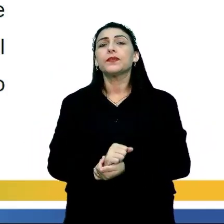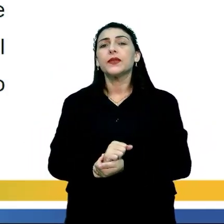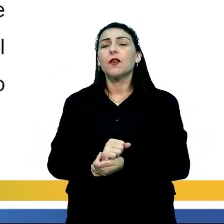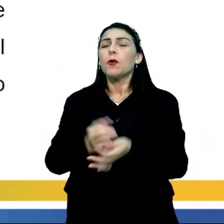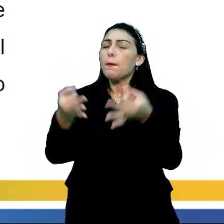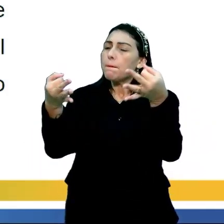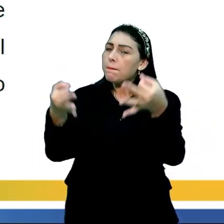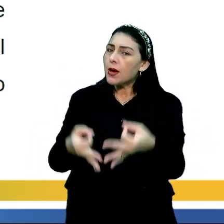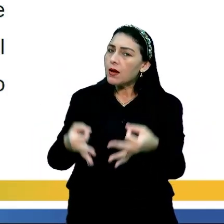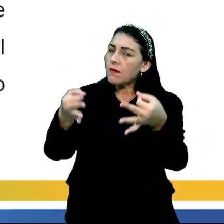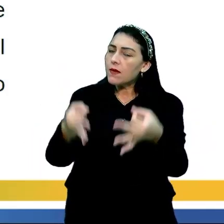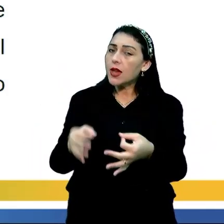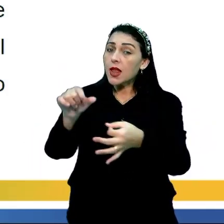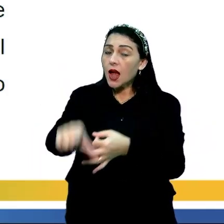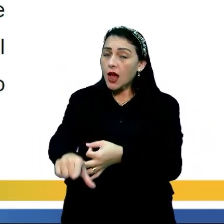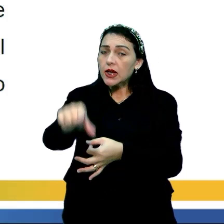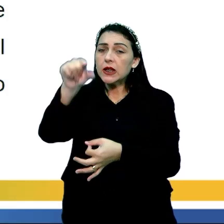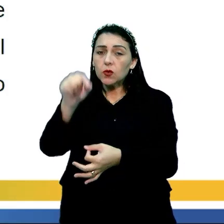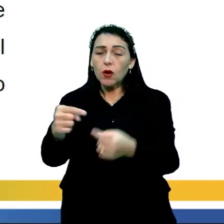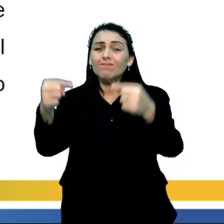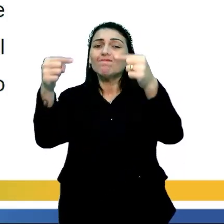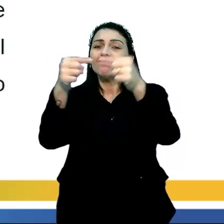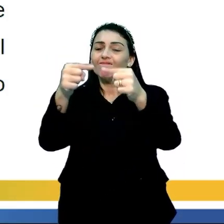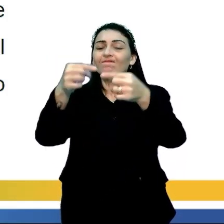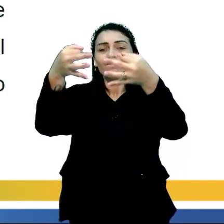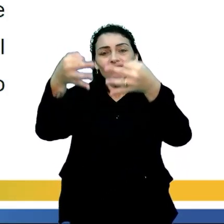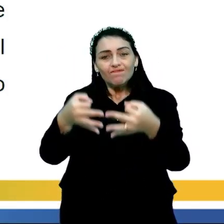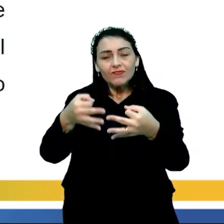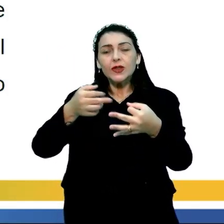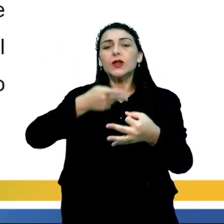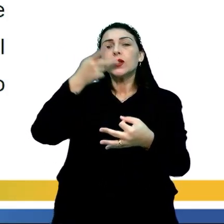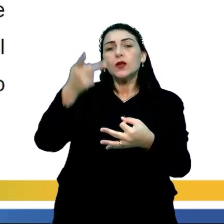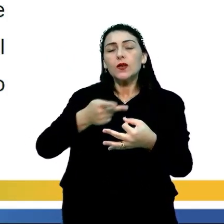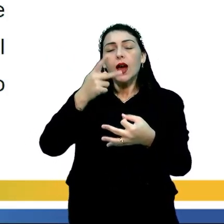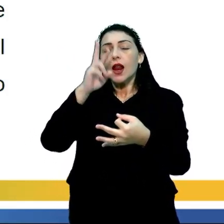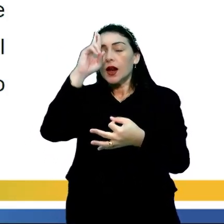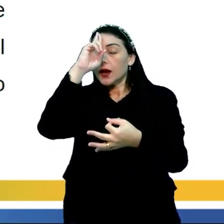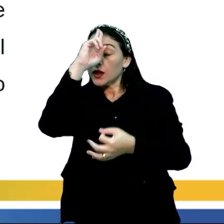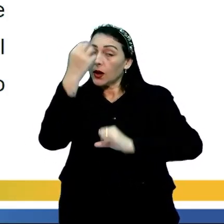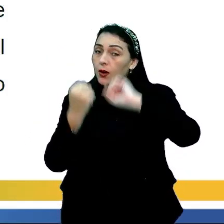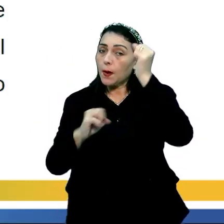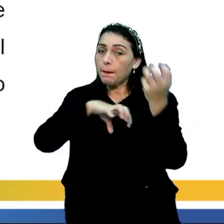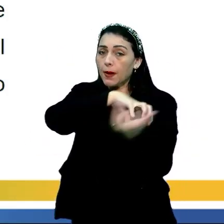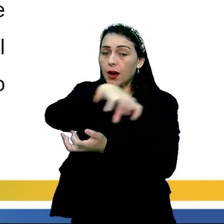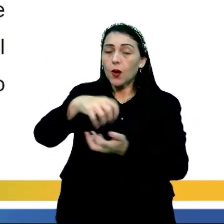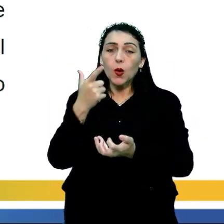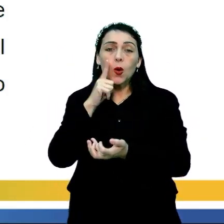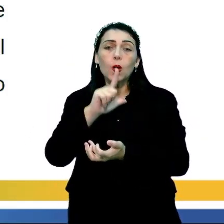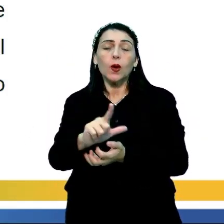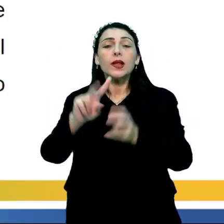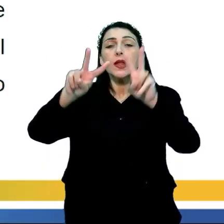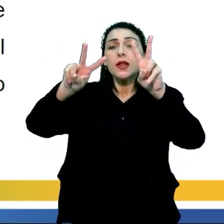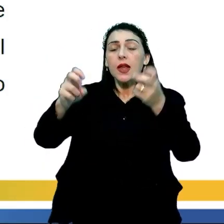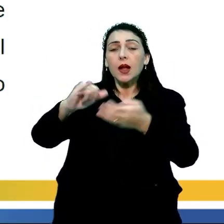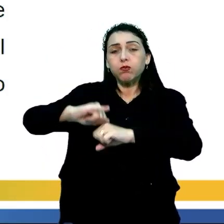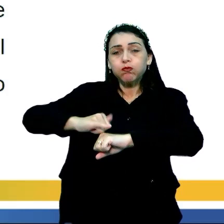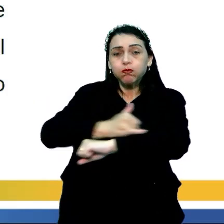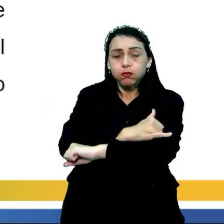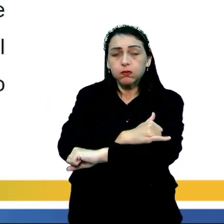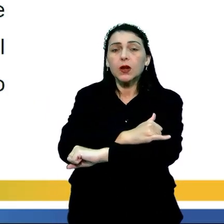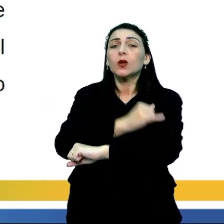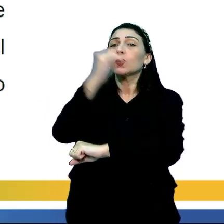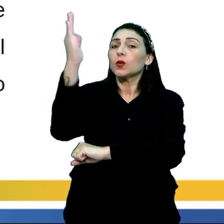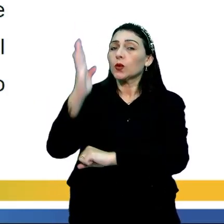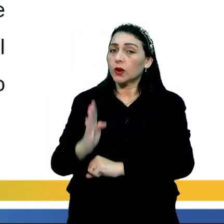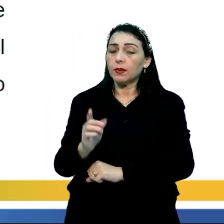fui perfeita, a escolha foi sensacional. Eu estou falando da alusão industrial para chegar na temática da obesidade entre